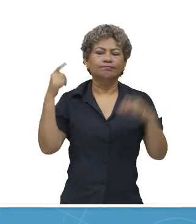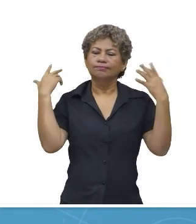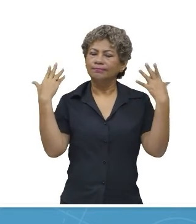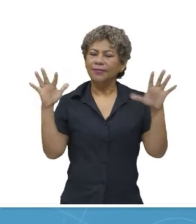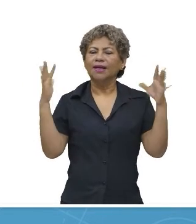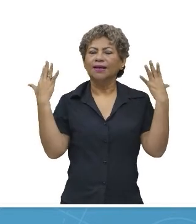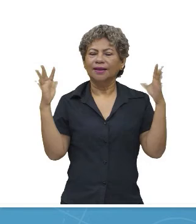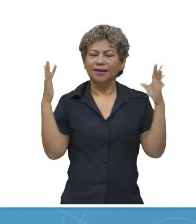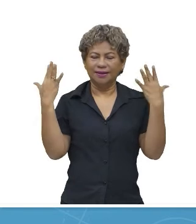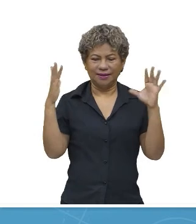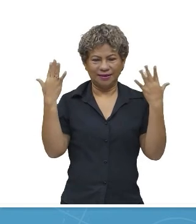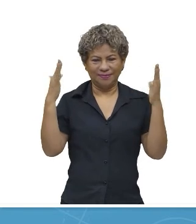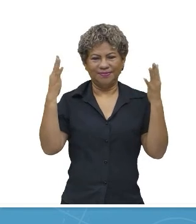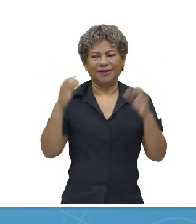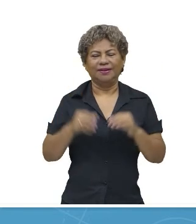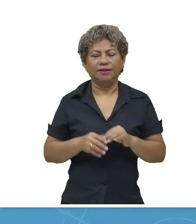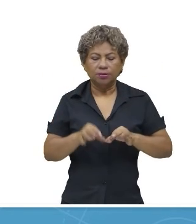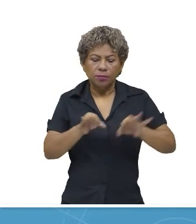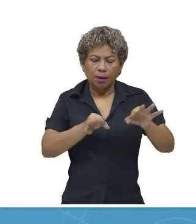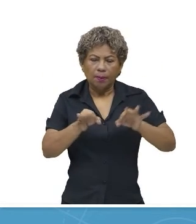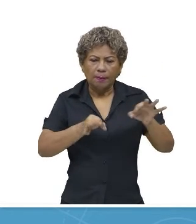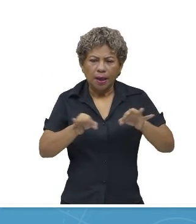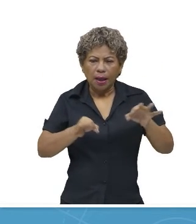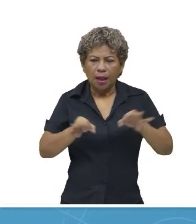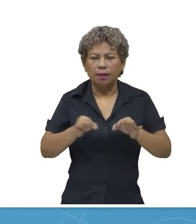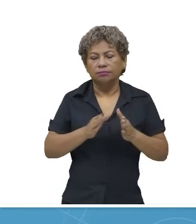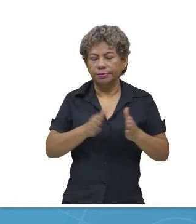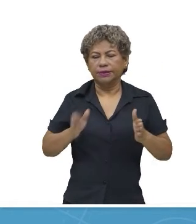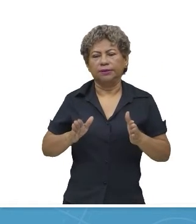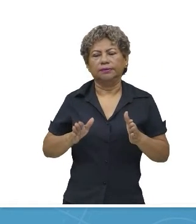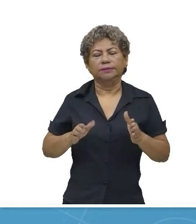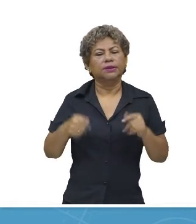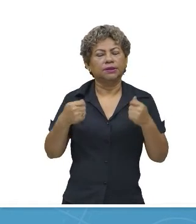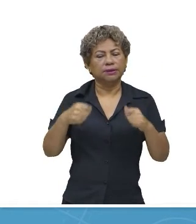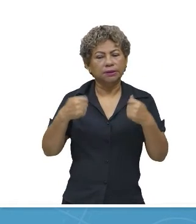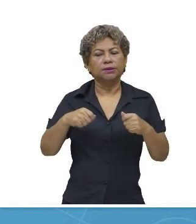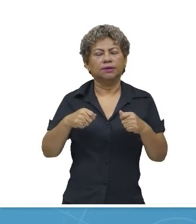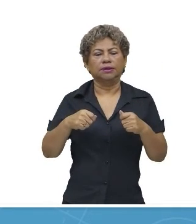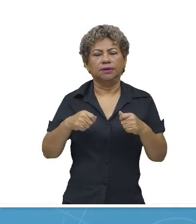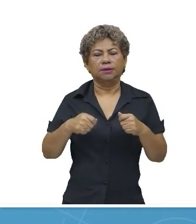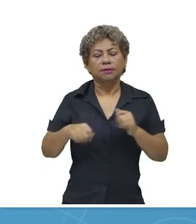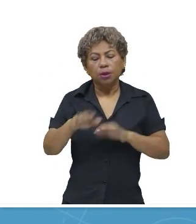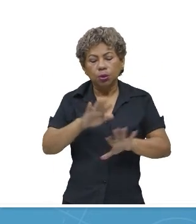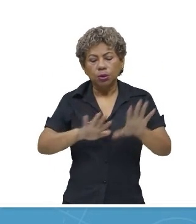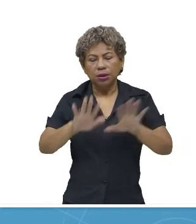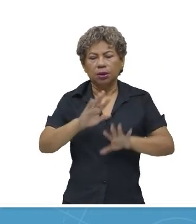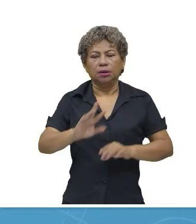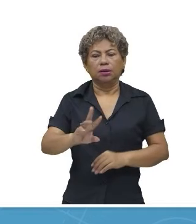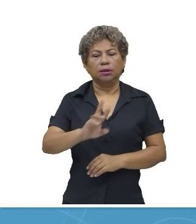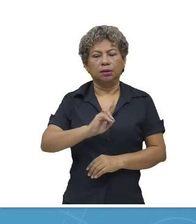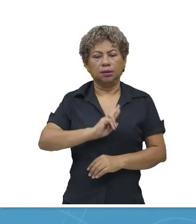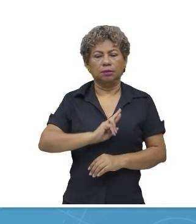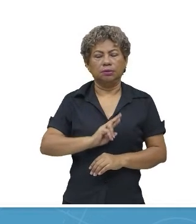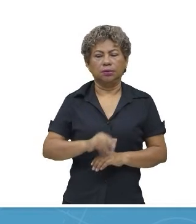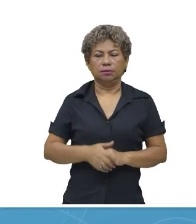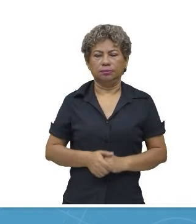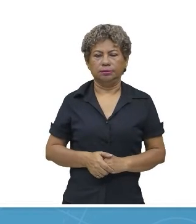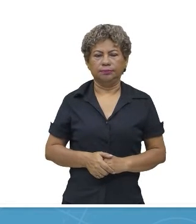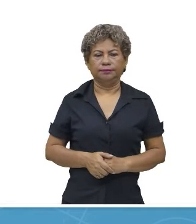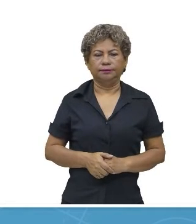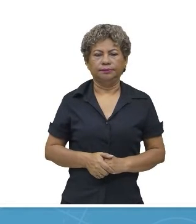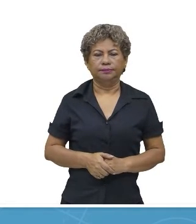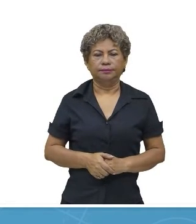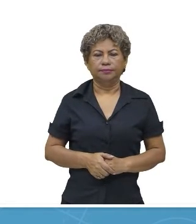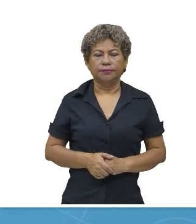conseguiram desenvolver, na verdade. Então, a gente tem que ter muito cuidado. O expoente era negativo, significa que é um número muito